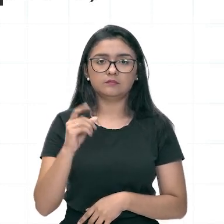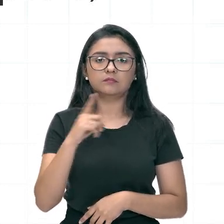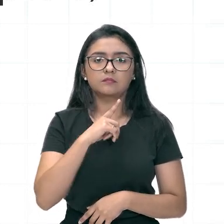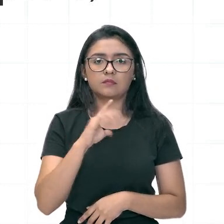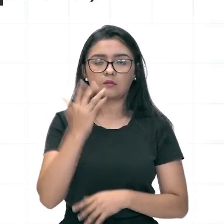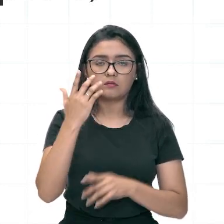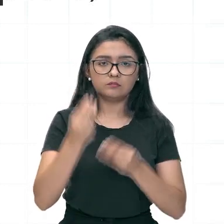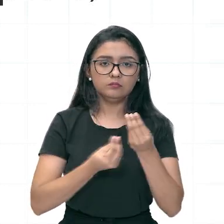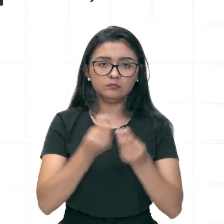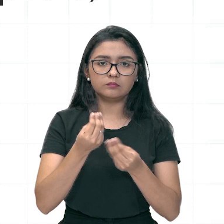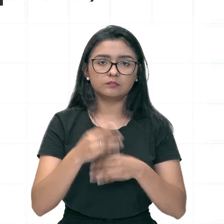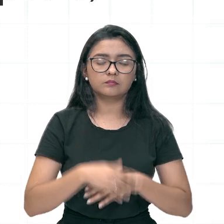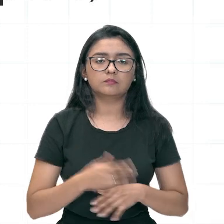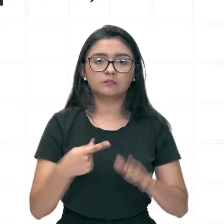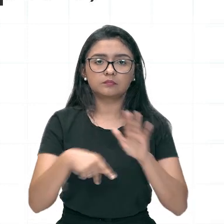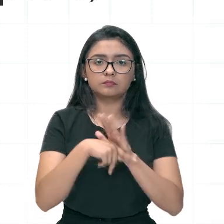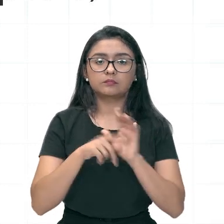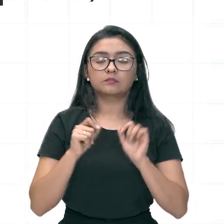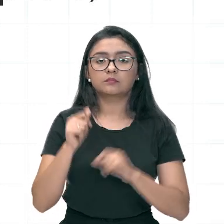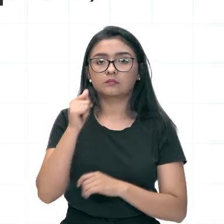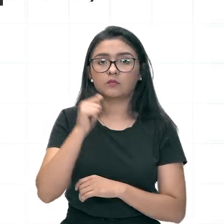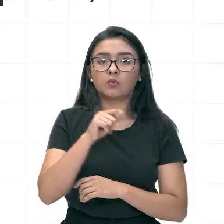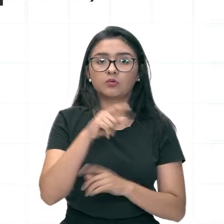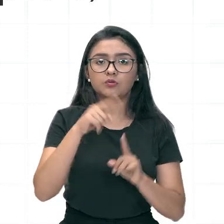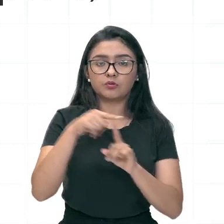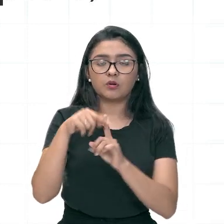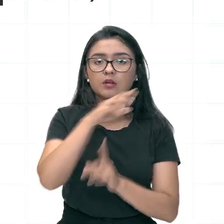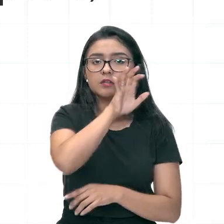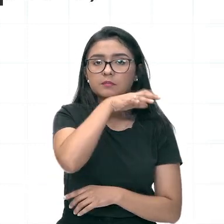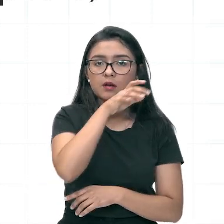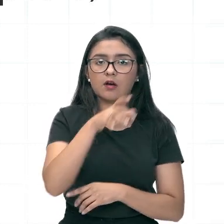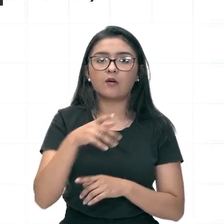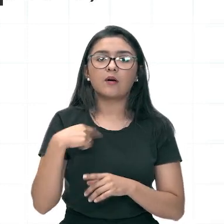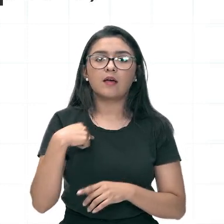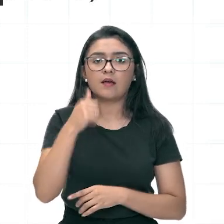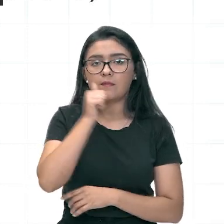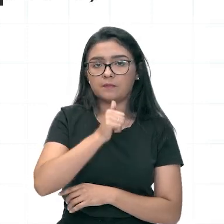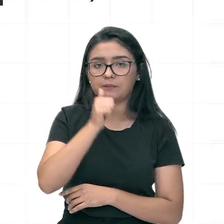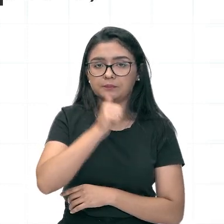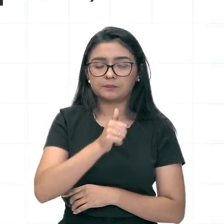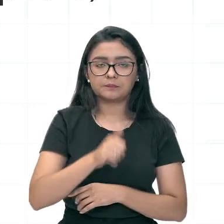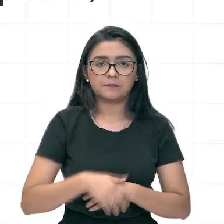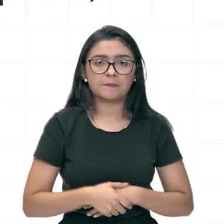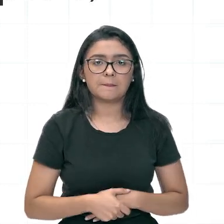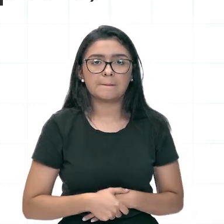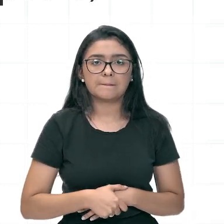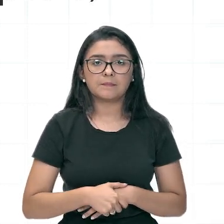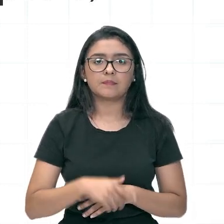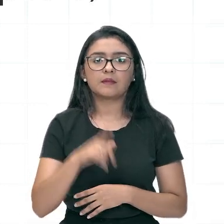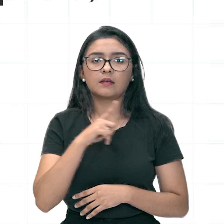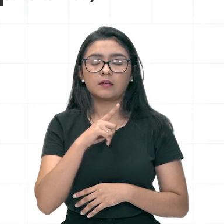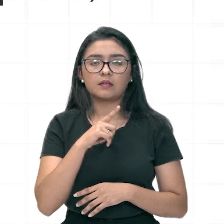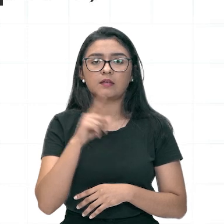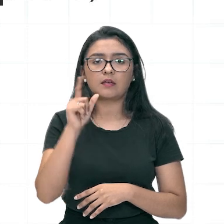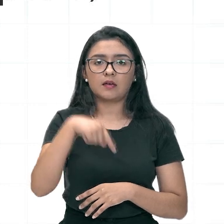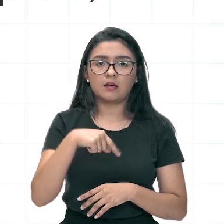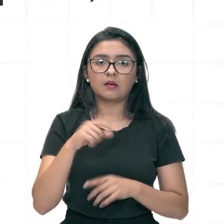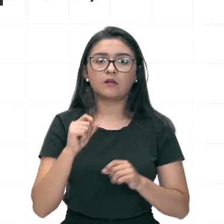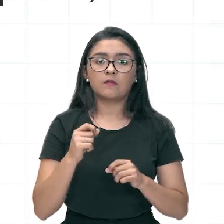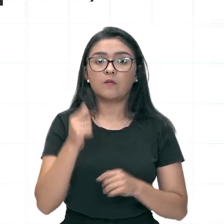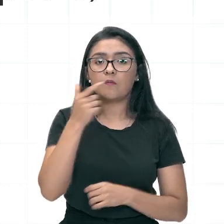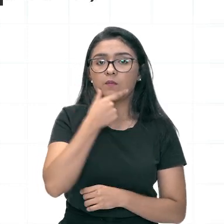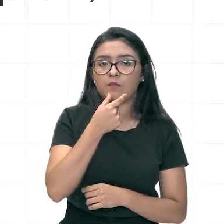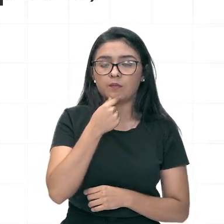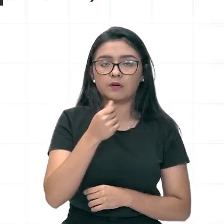que ela acontece, né, no interior do corpo da fêmea, certo? Então, essa fertilização, que é o encontro ali do gameta masculino